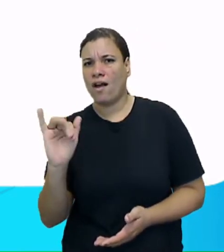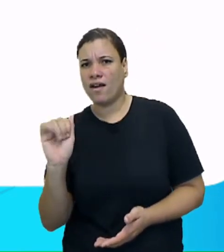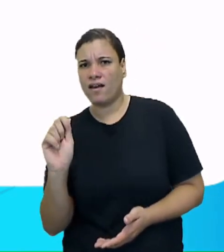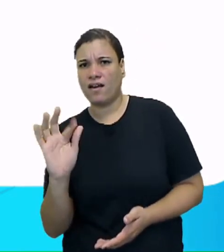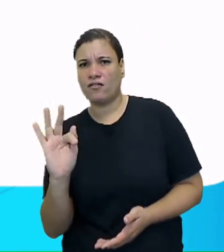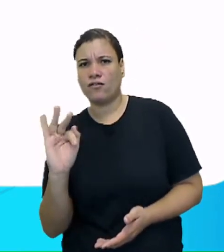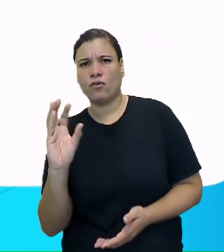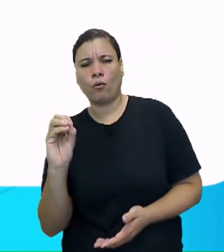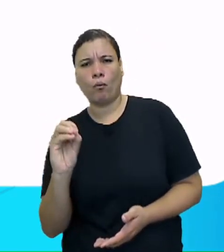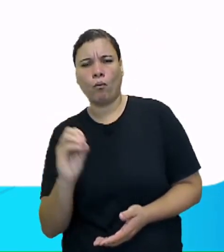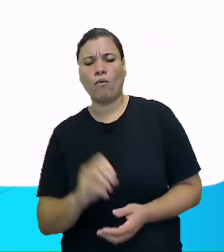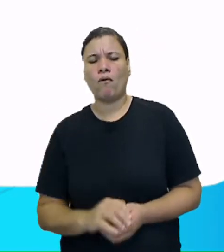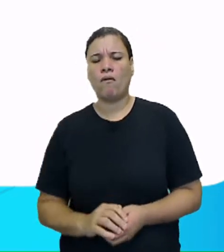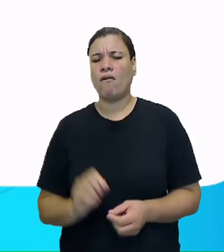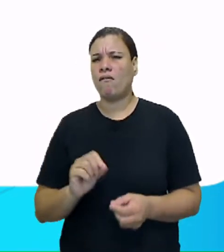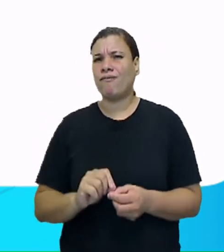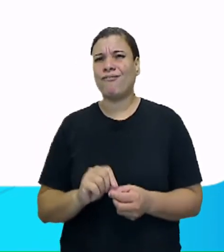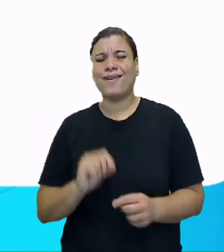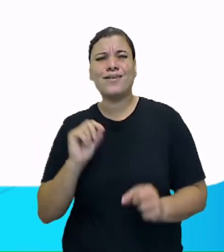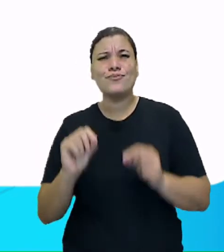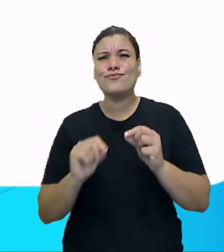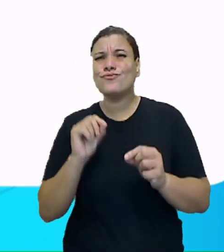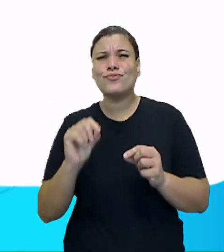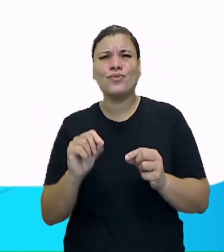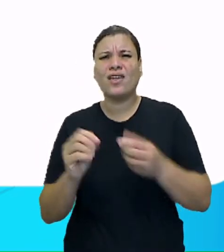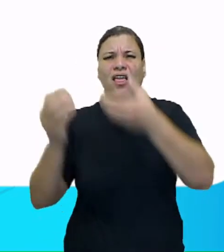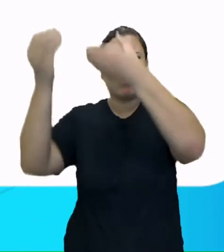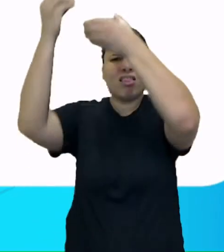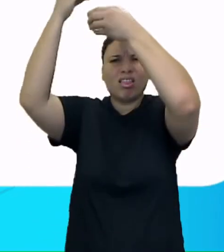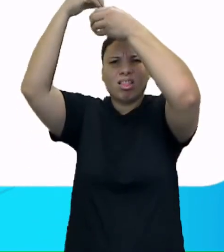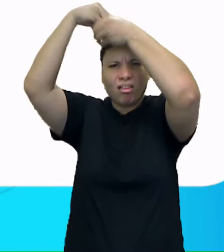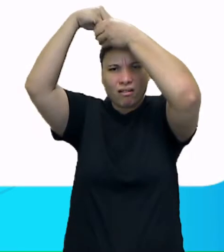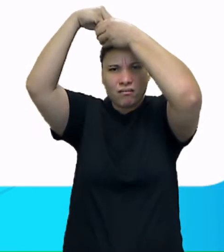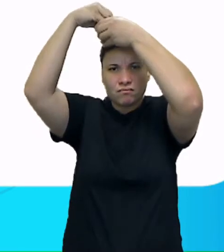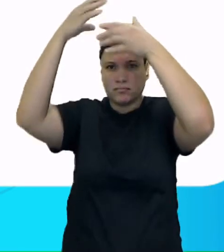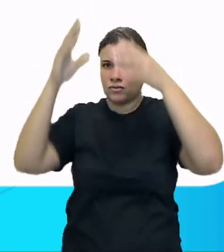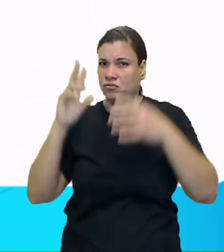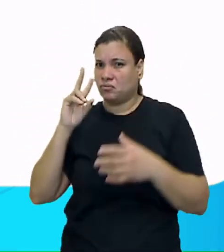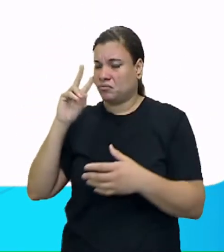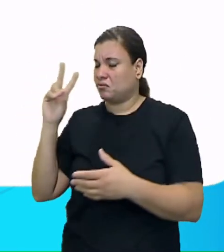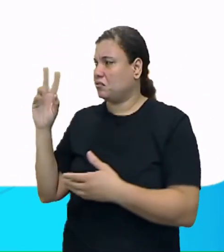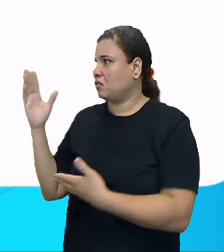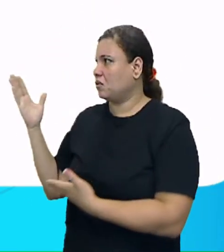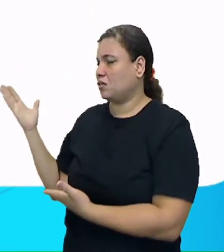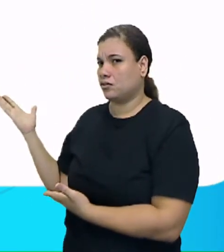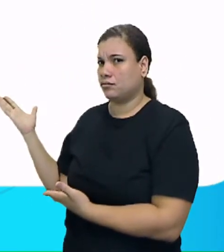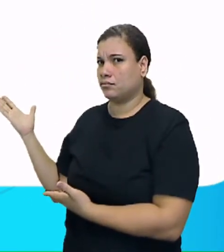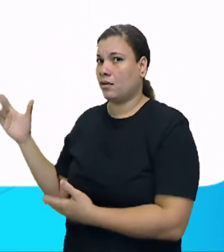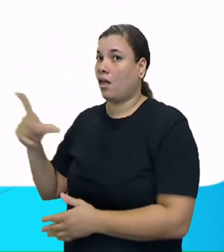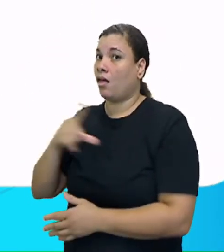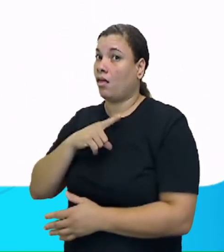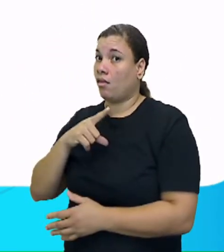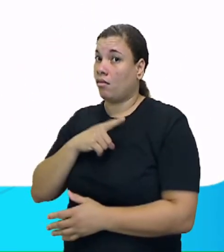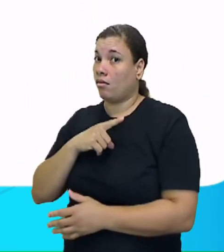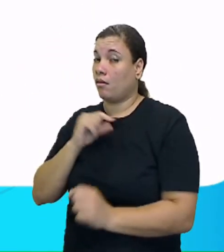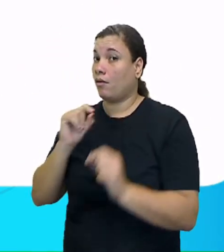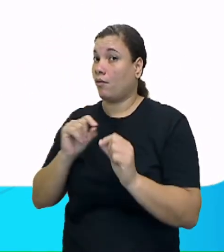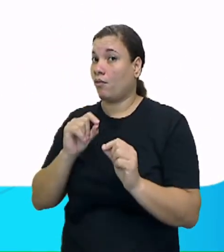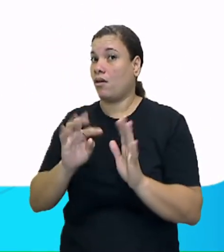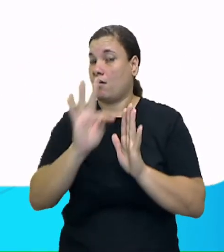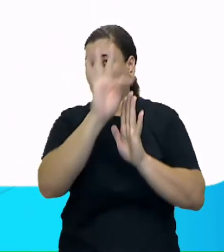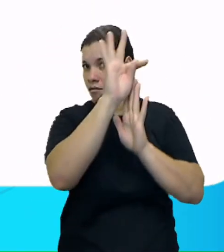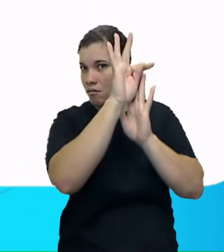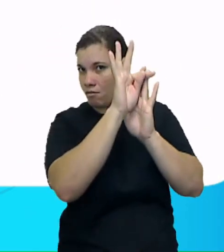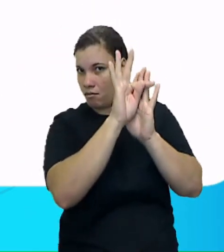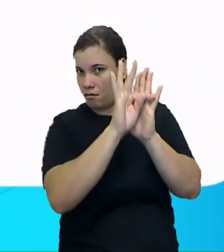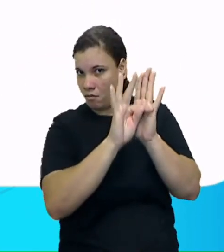cabeça? Então, temos infográficos que são textos e